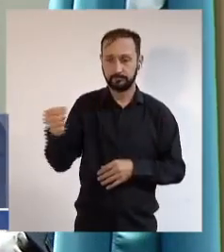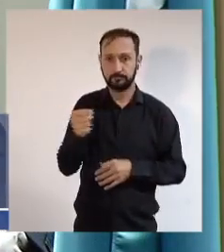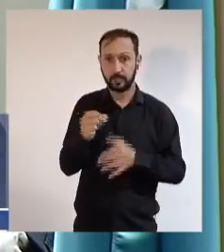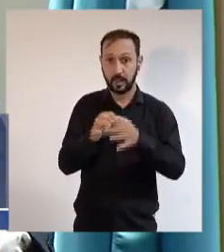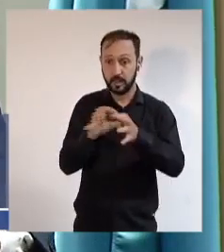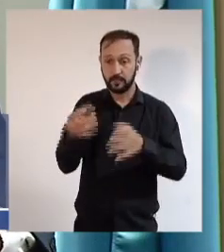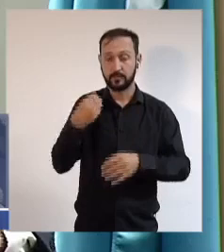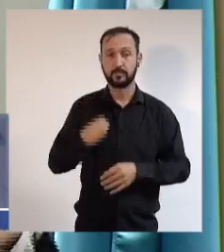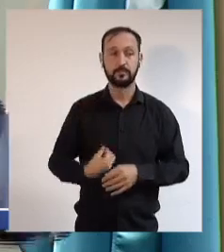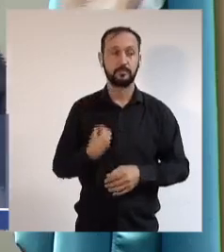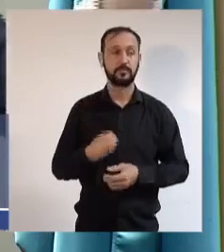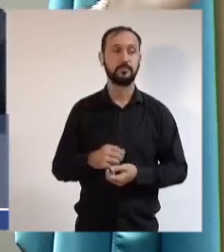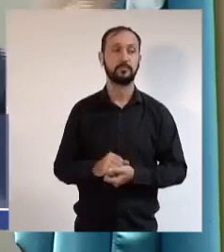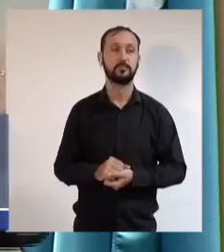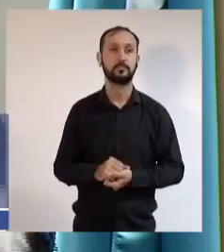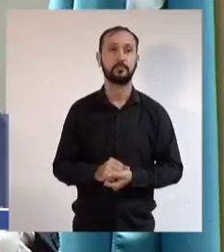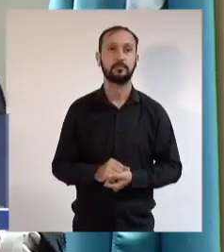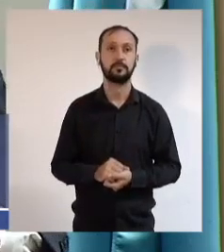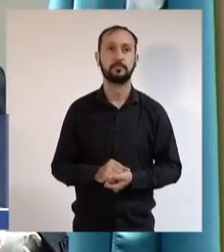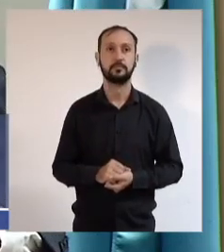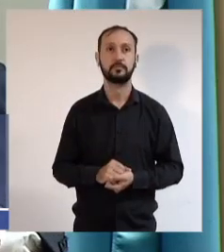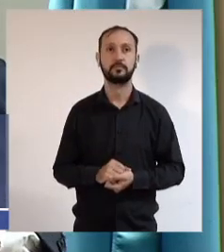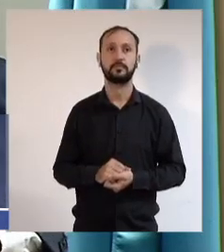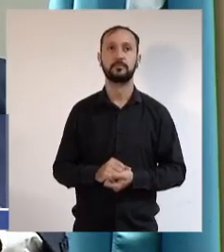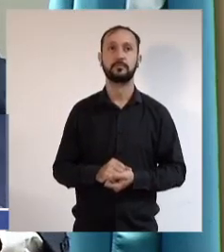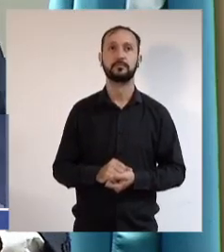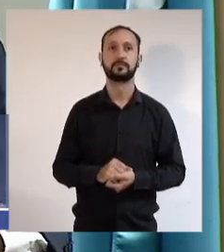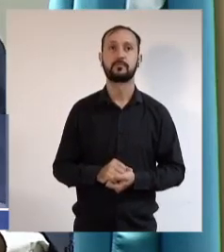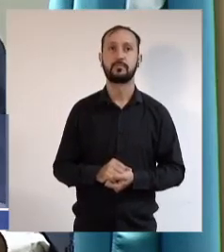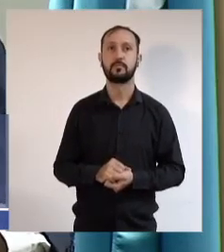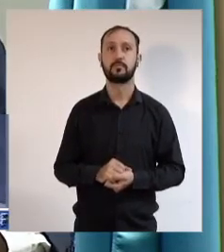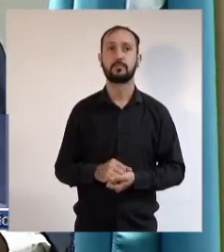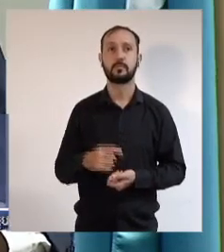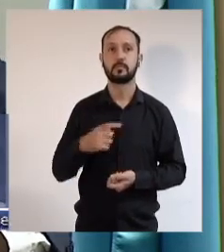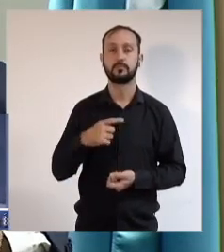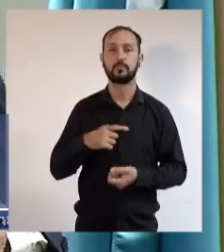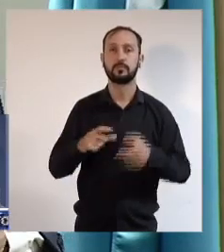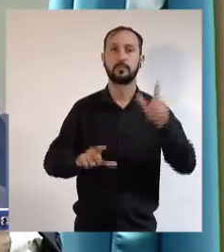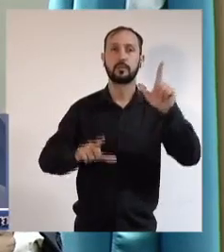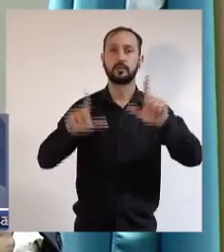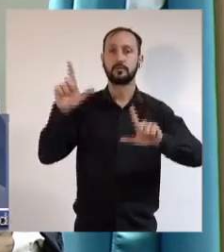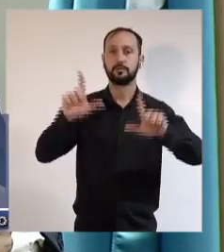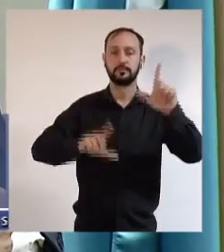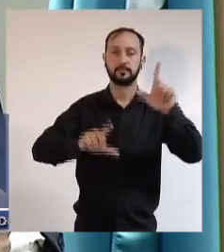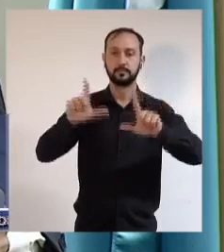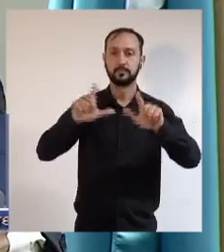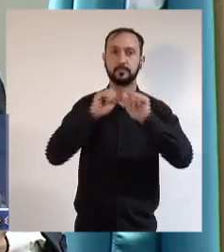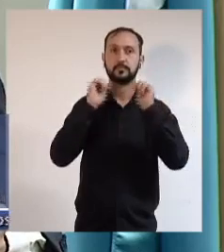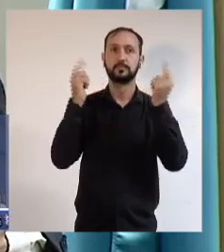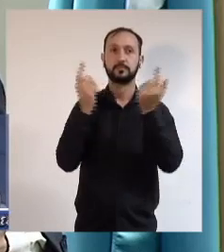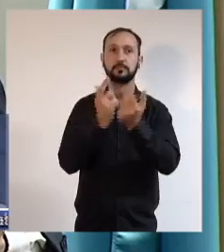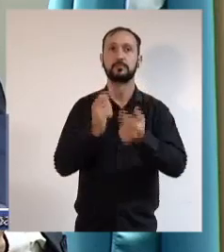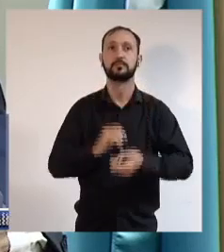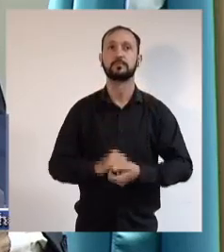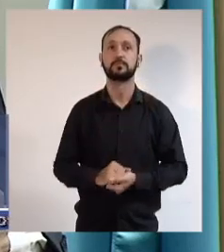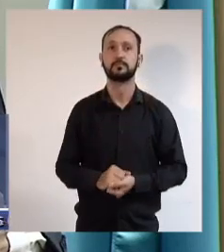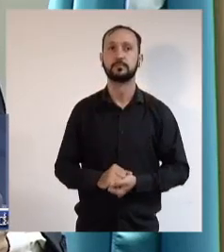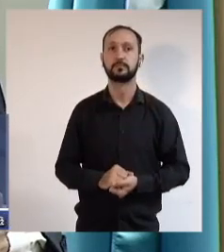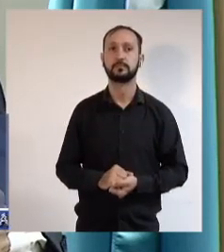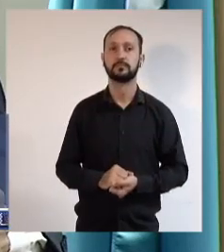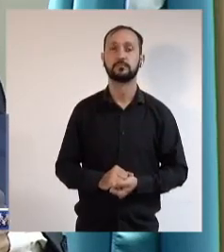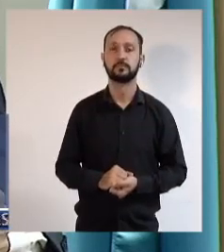participação nós estamos sendo transmitido ao vivo pela tv assembléia pra campo grande